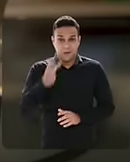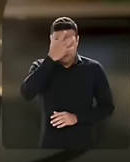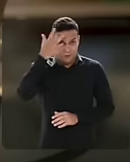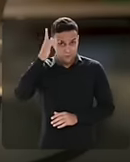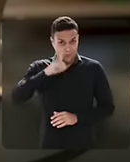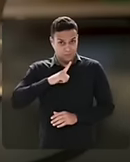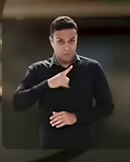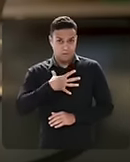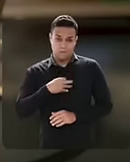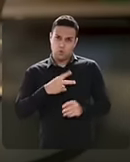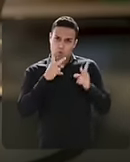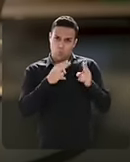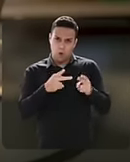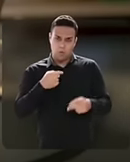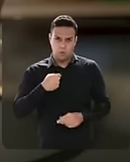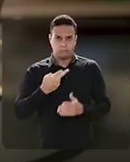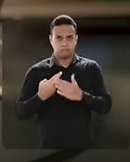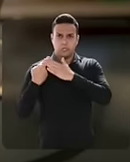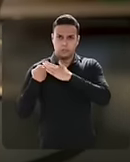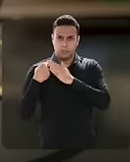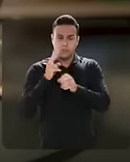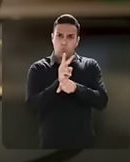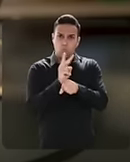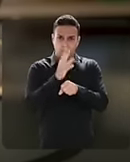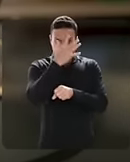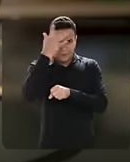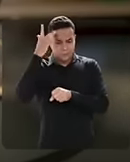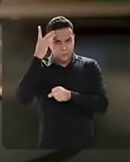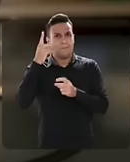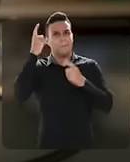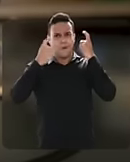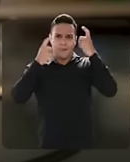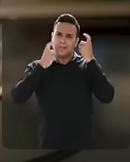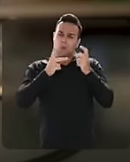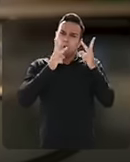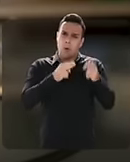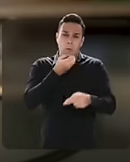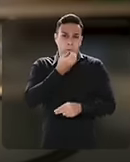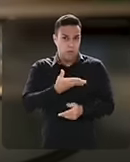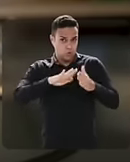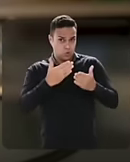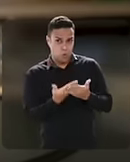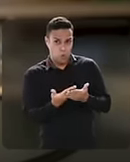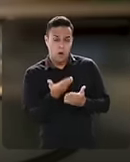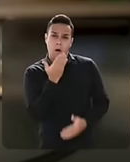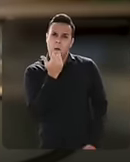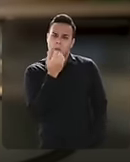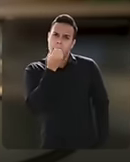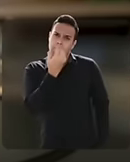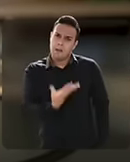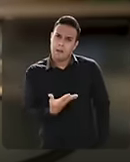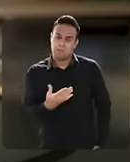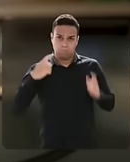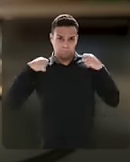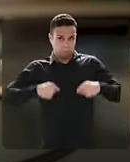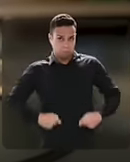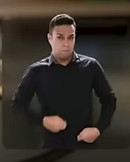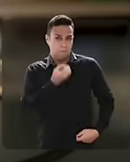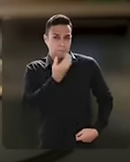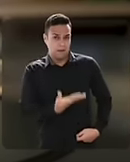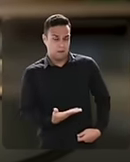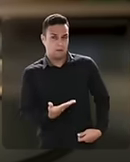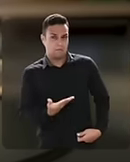Quem tem filho como eu, é responsável por cuidar de alguém, tem sempre a mesma preocupação. Se estão bem na escola, se estão bem alimentados, se estão se